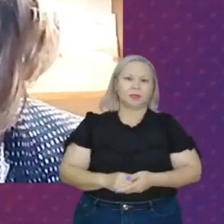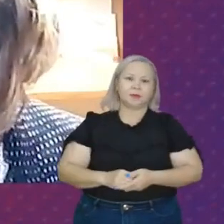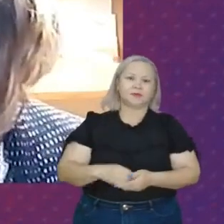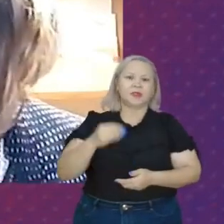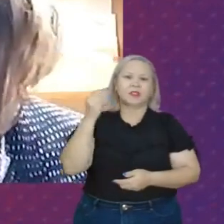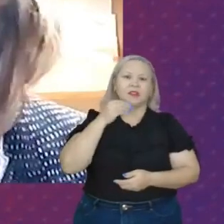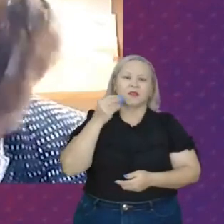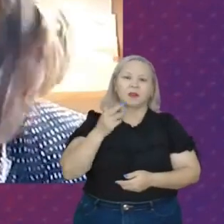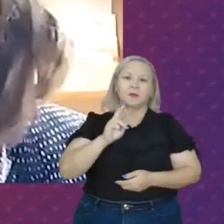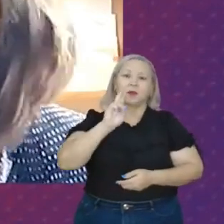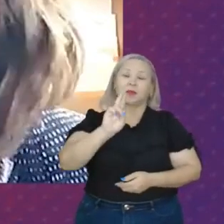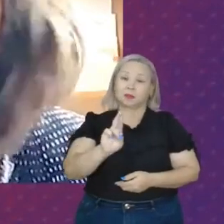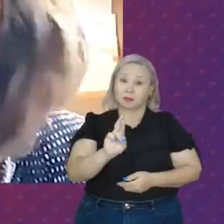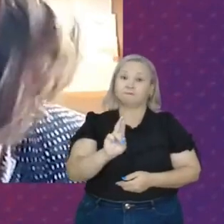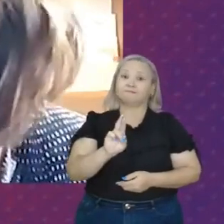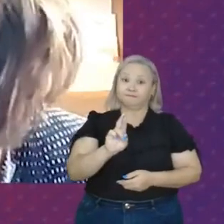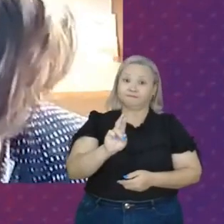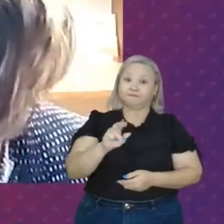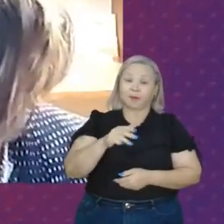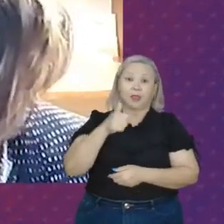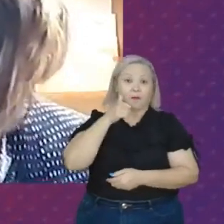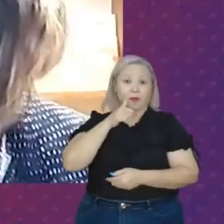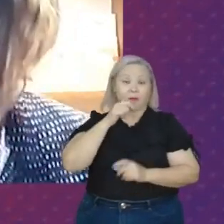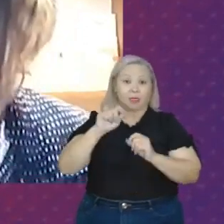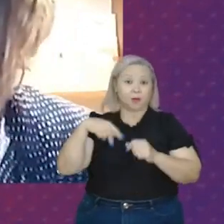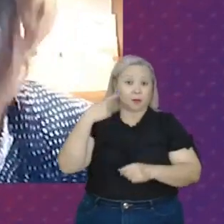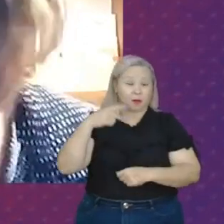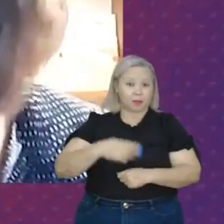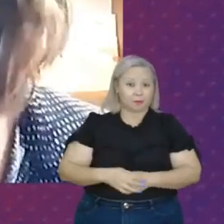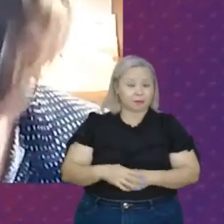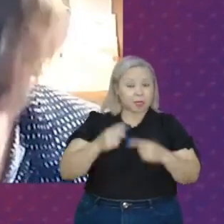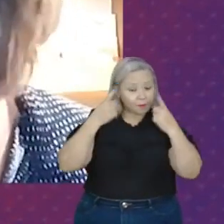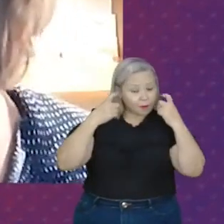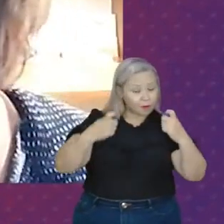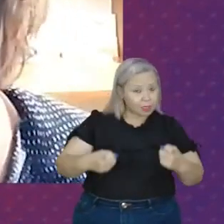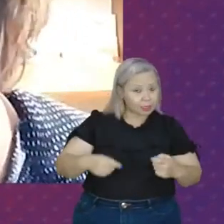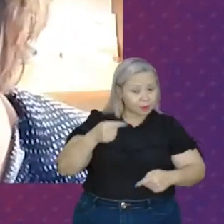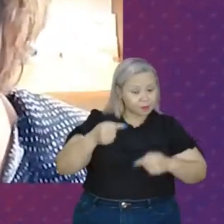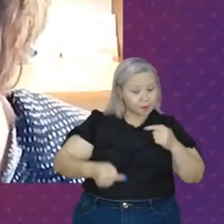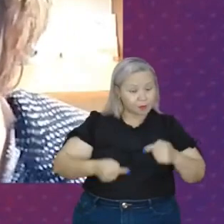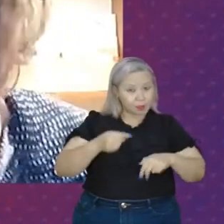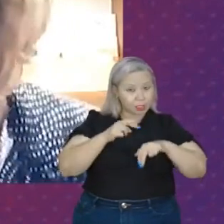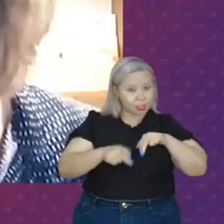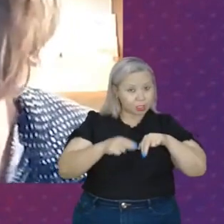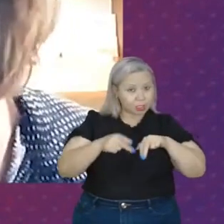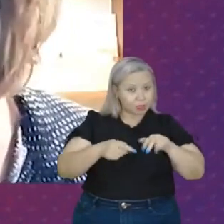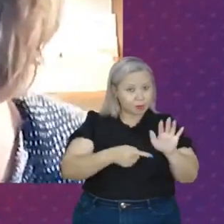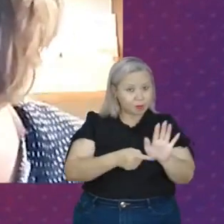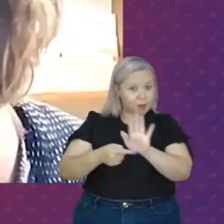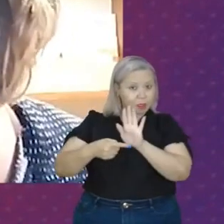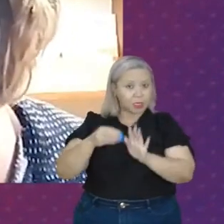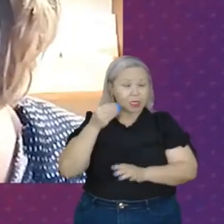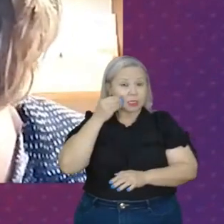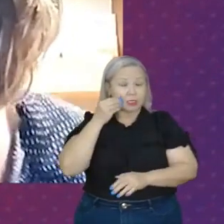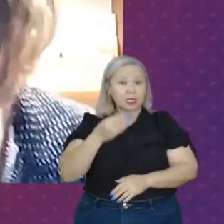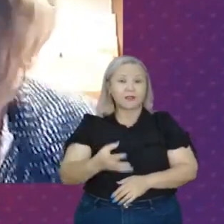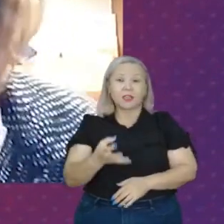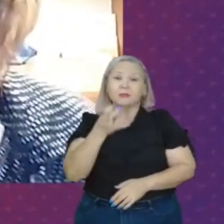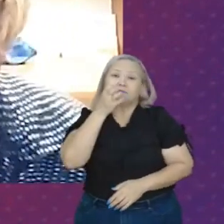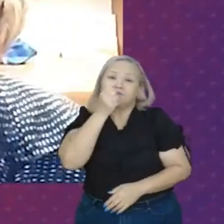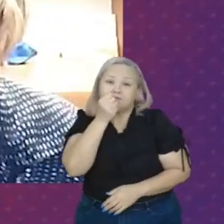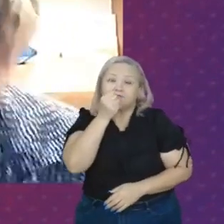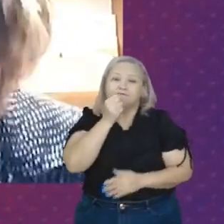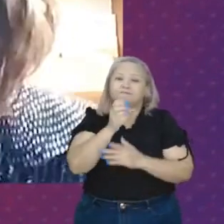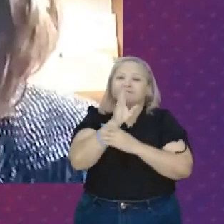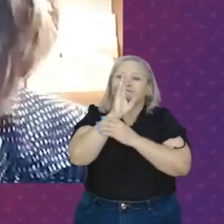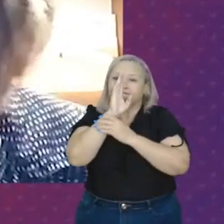no parlamento. Mas, para além disso, a violência política de gênero, ela também se expressa na tentativa de nos calar. É como